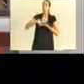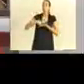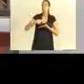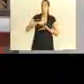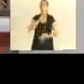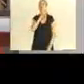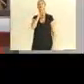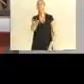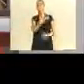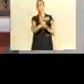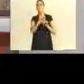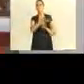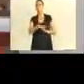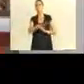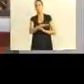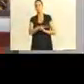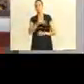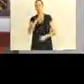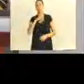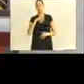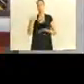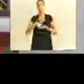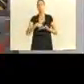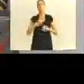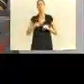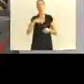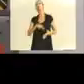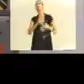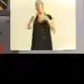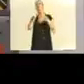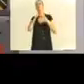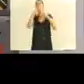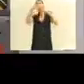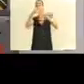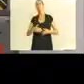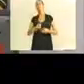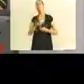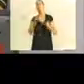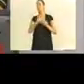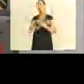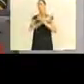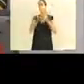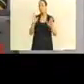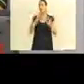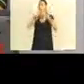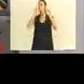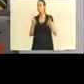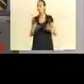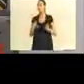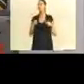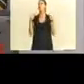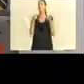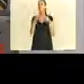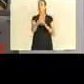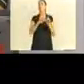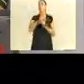à sociedade. Tenho a obrigação como líder de informar e esclarecer os fatos que são importantes e pertinentes à sociedade